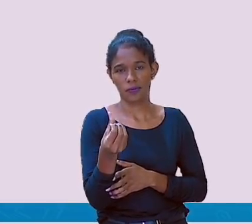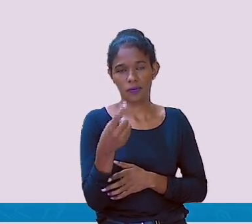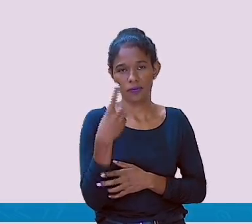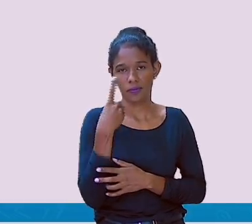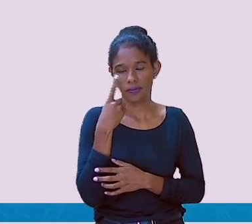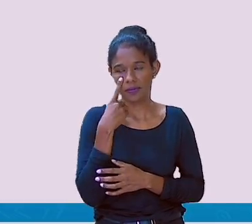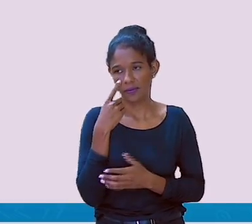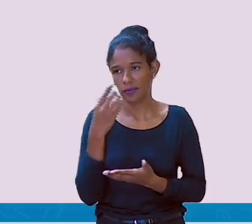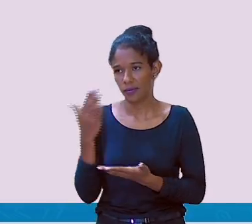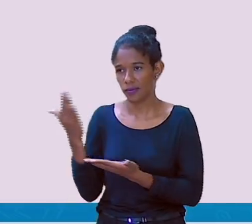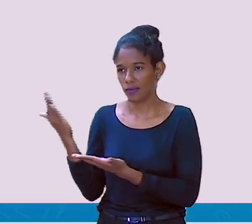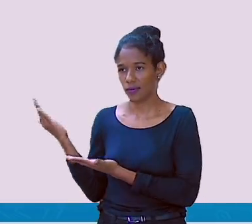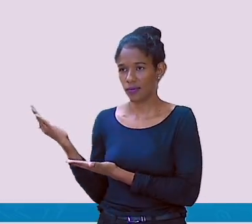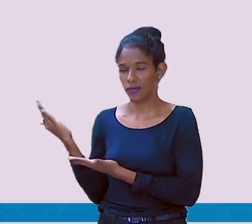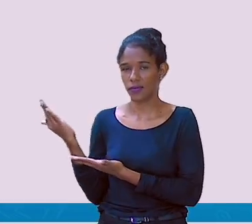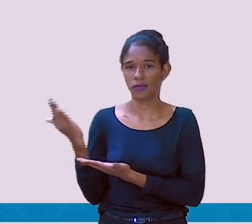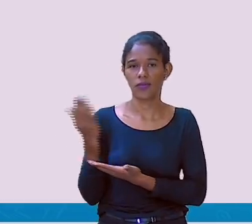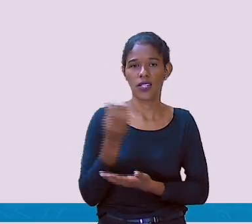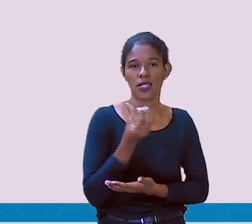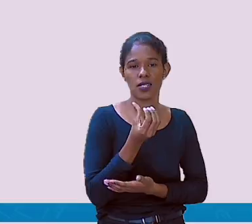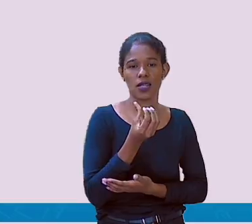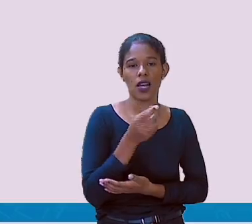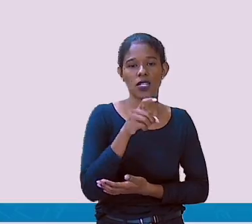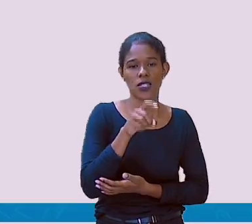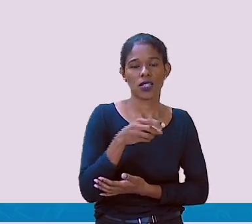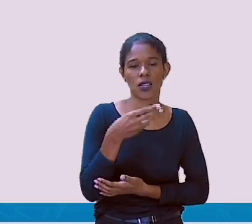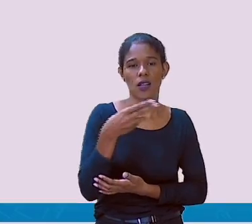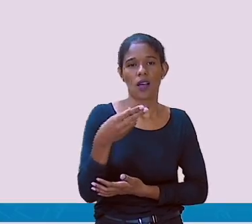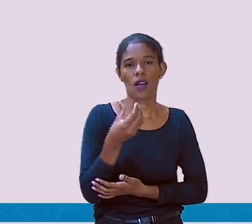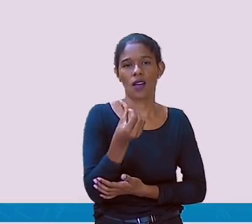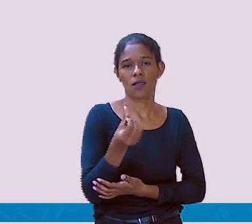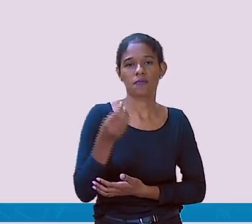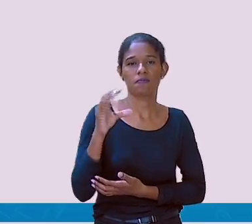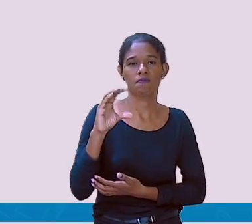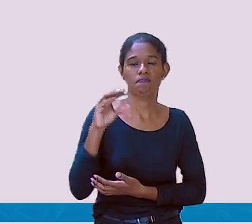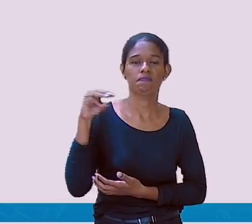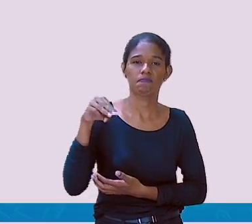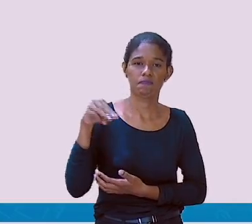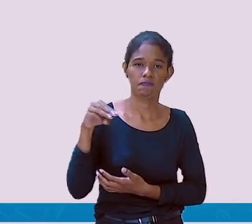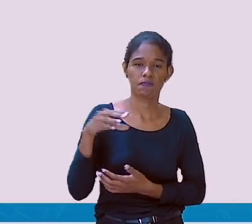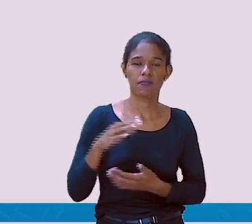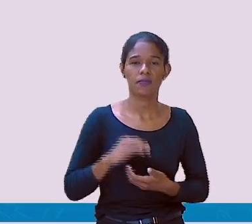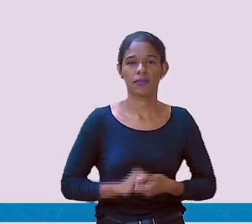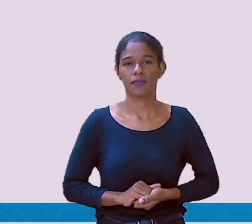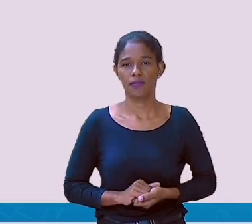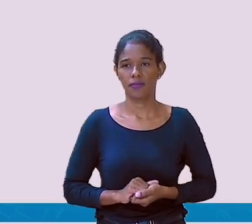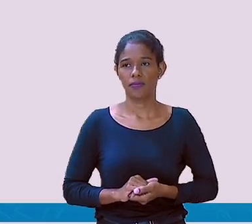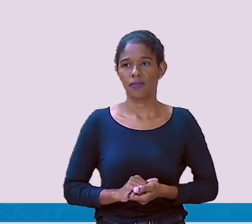x vai ser igual a 6 centímetros.